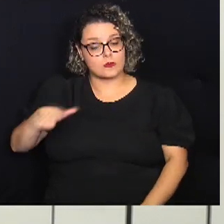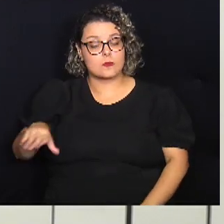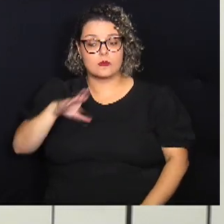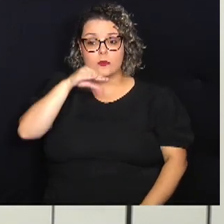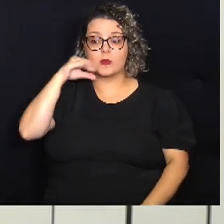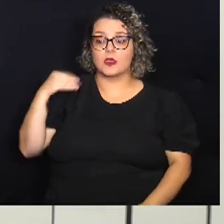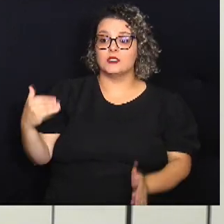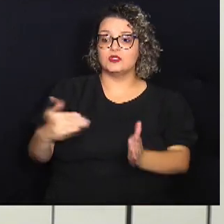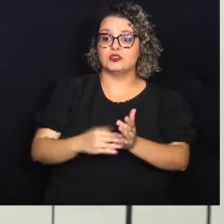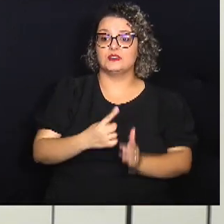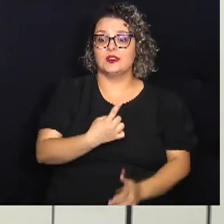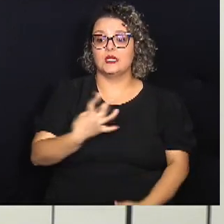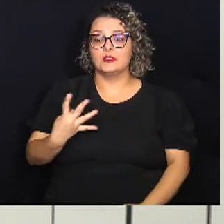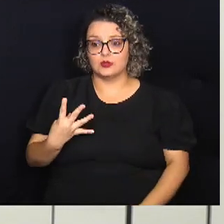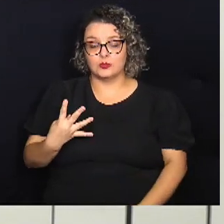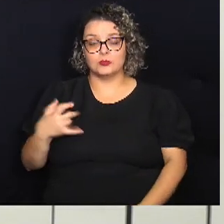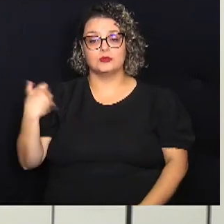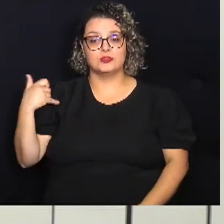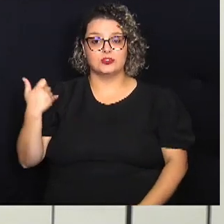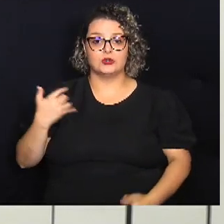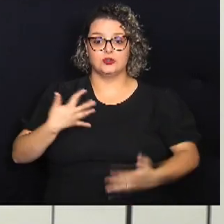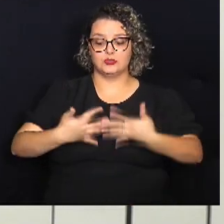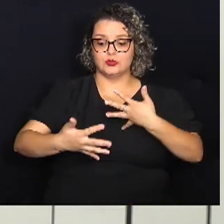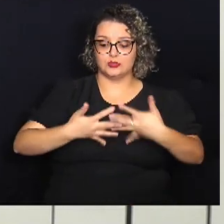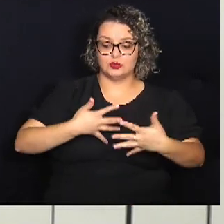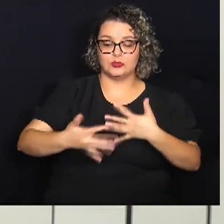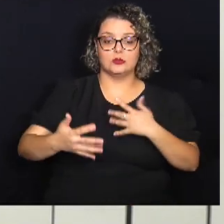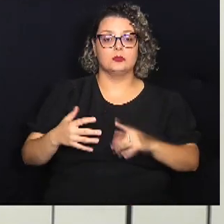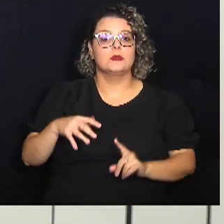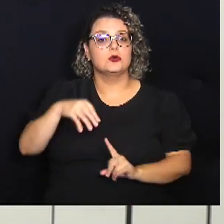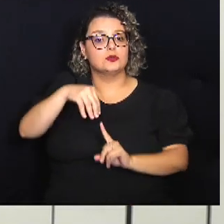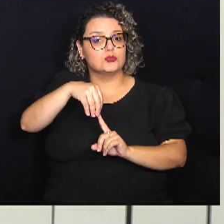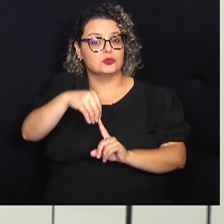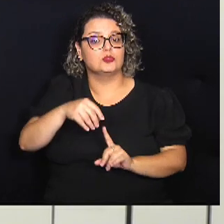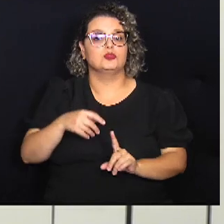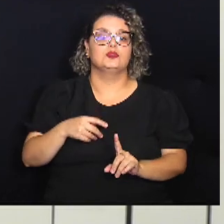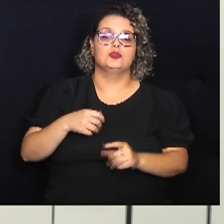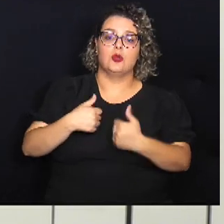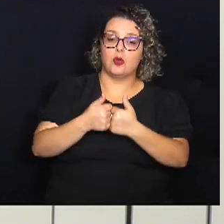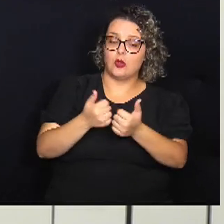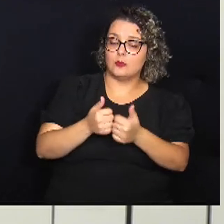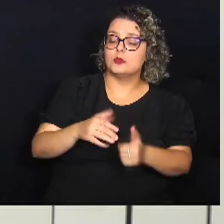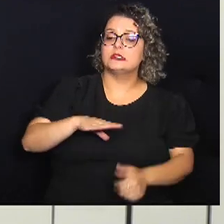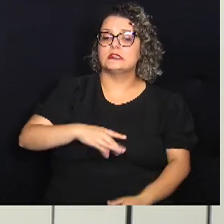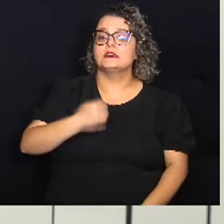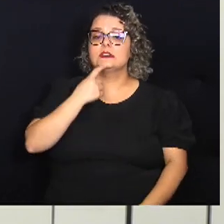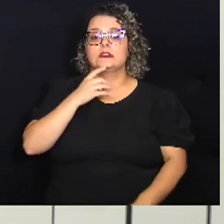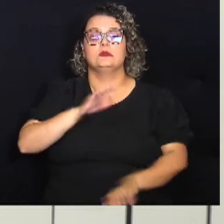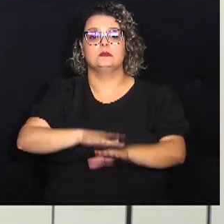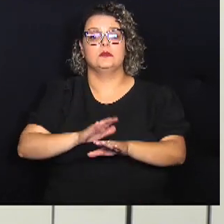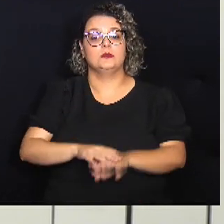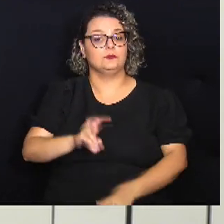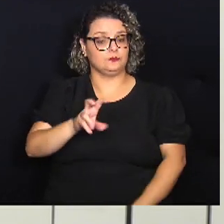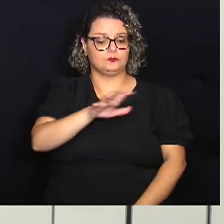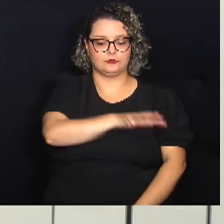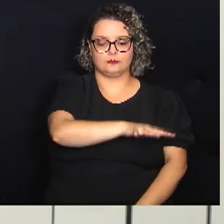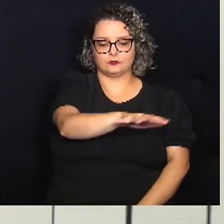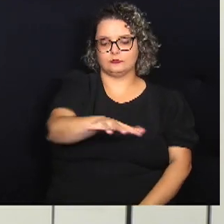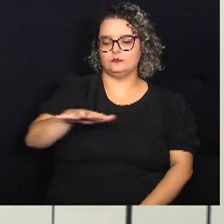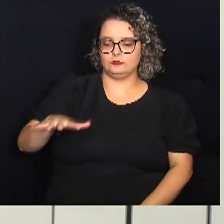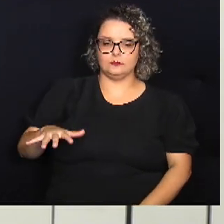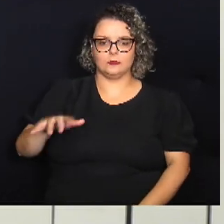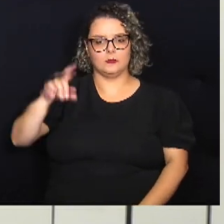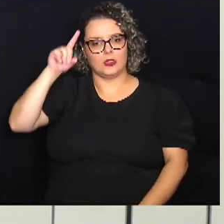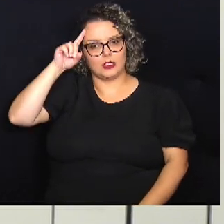até 14 anos nos terminais de ônibus da cidade. A ação será realizada em 5 locais até o próximo